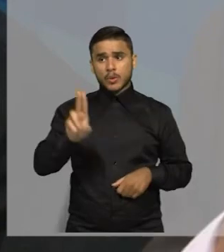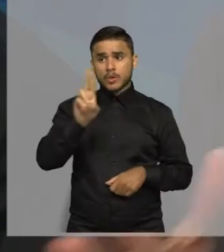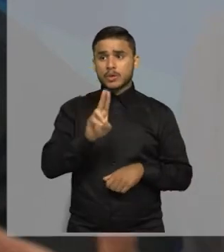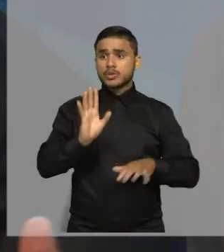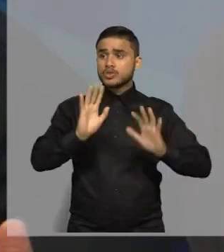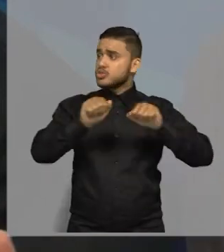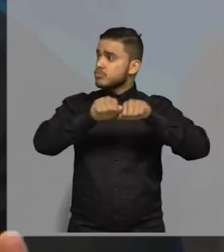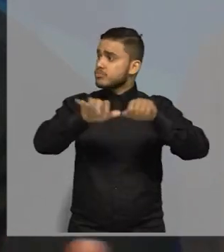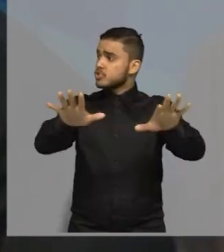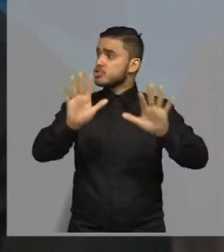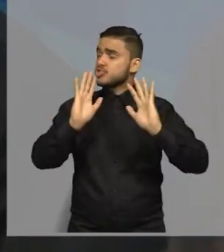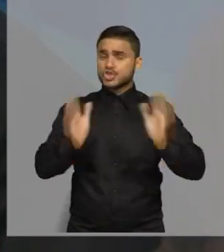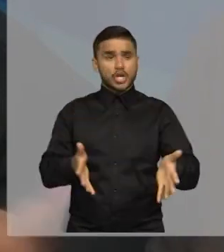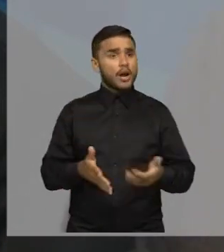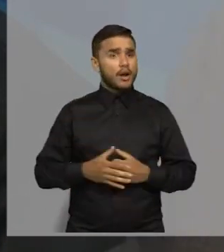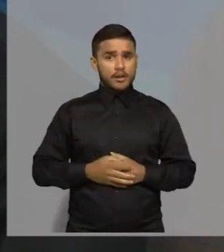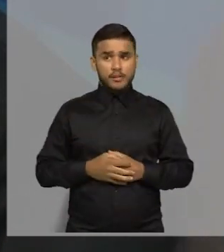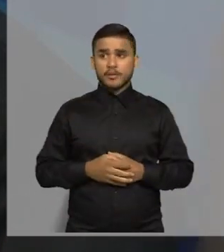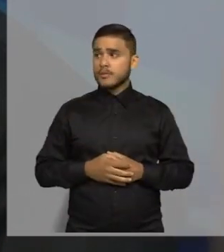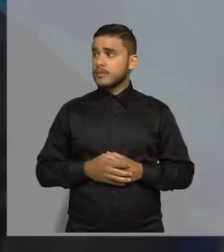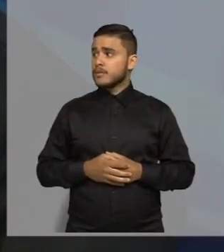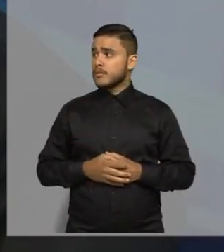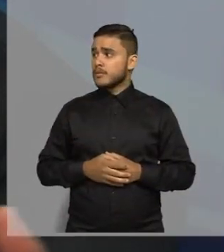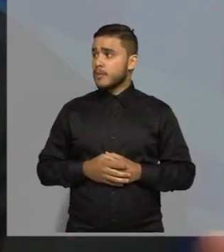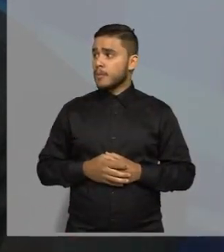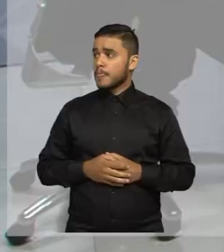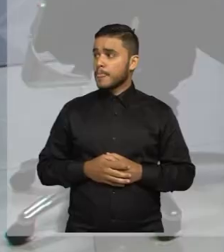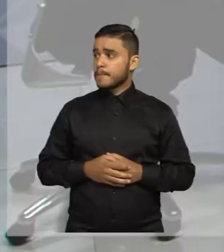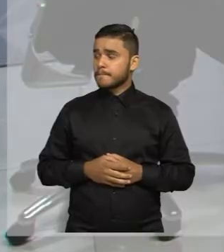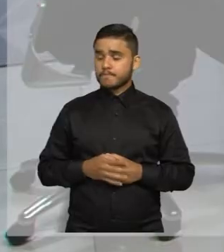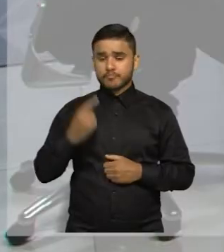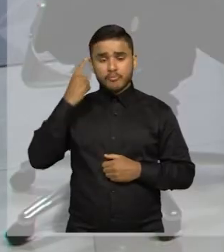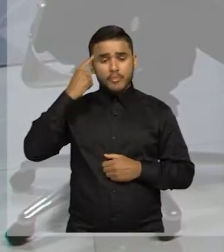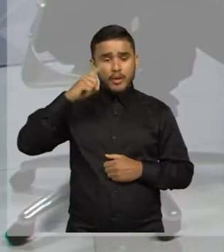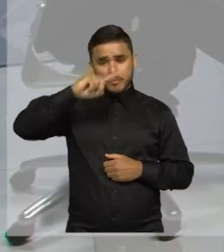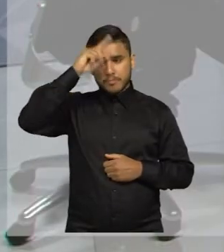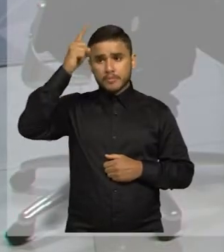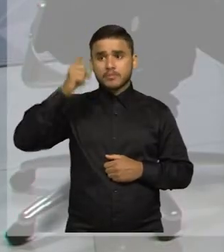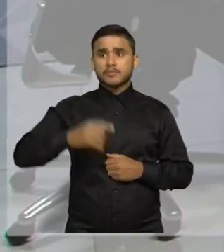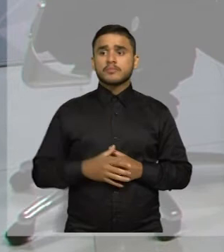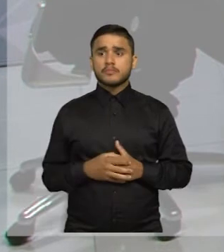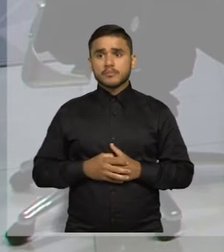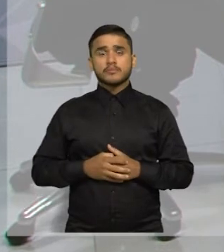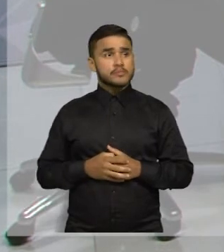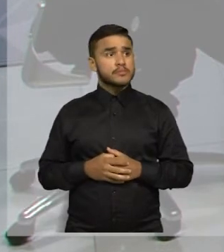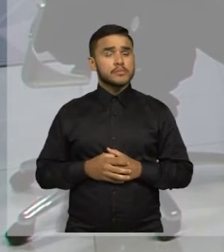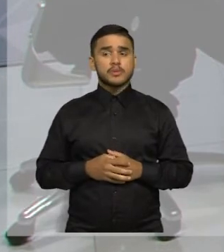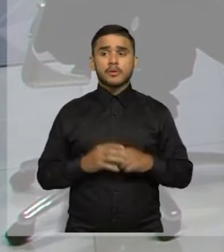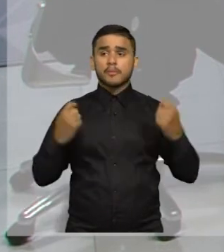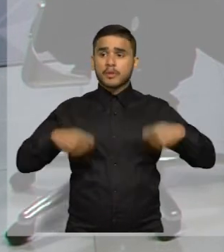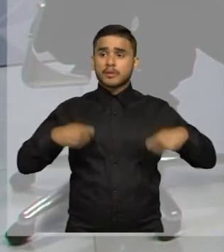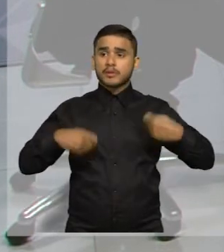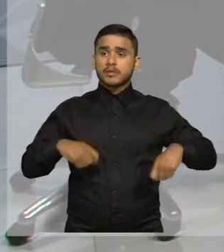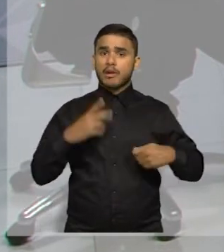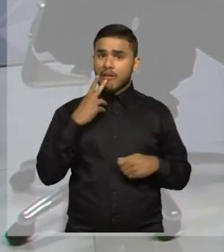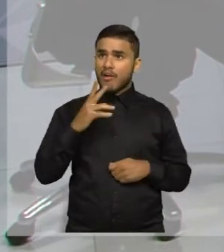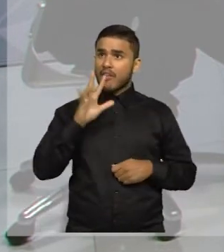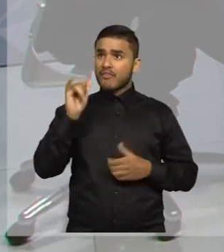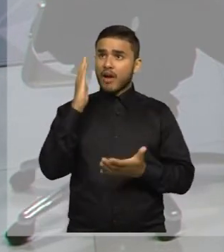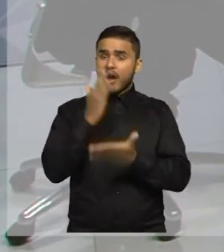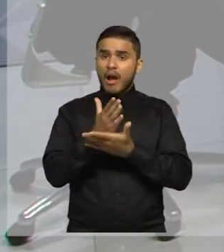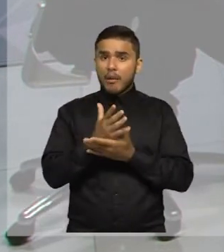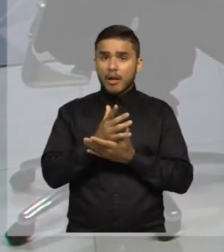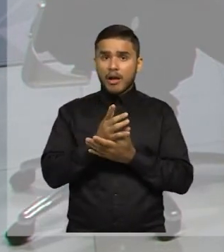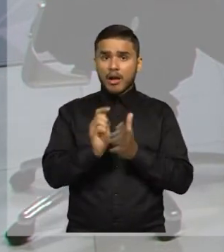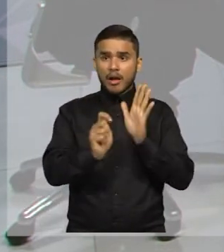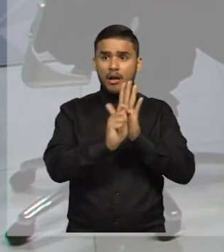já circula livremente. É como o jogo do bicho. Ousada, mas é pensável. E isso certamente não vai acabar o crime. Vai criar